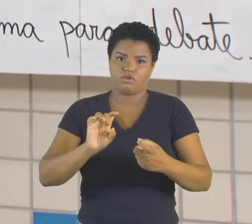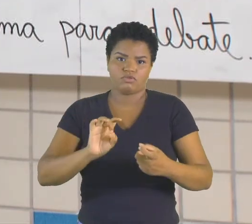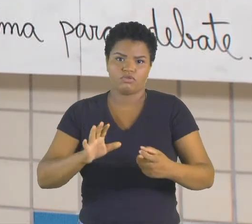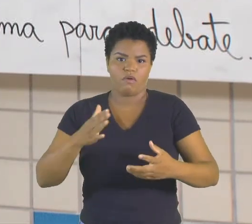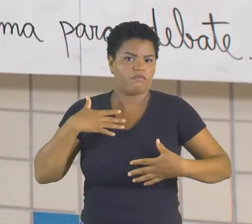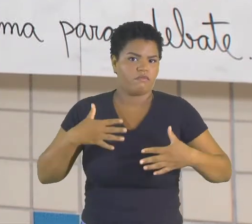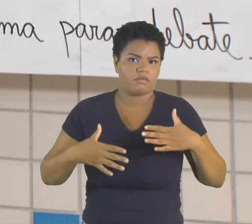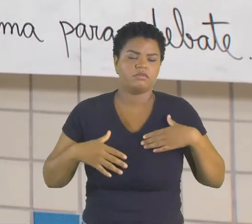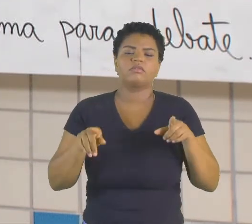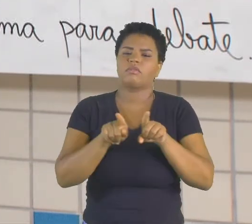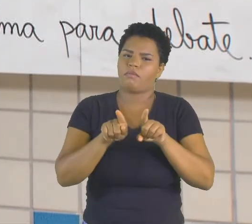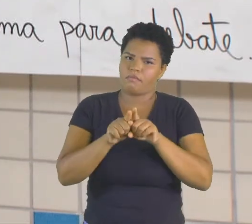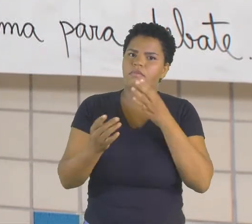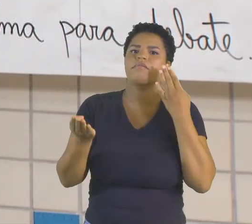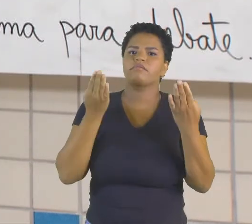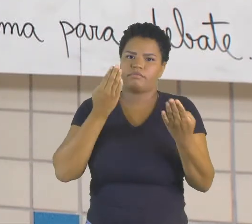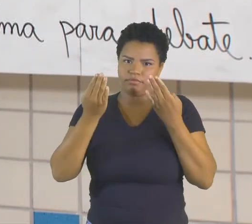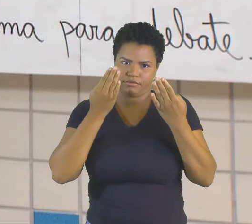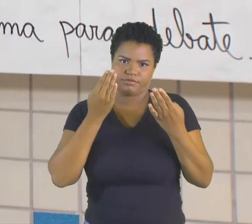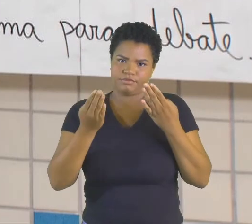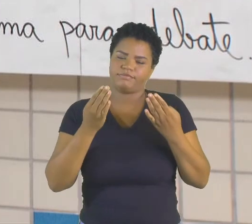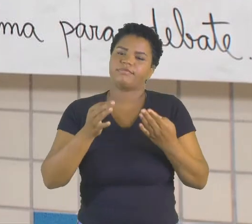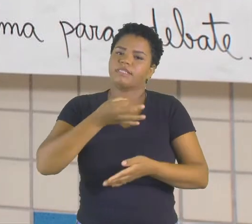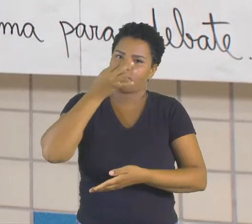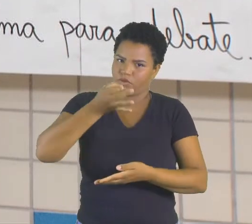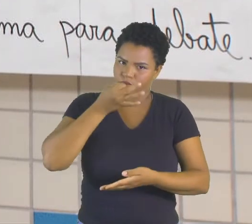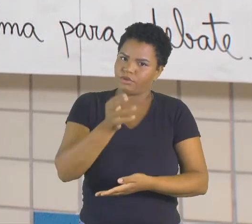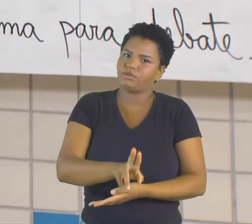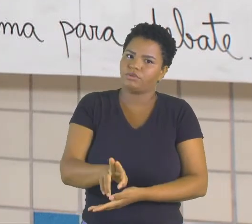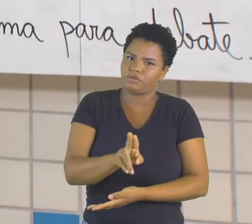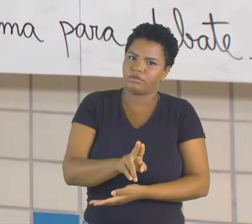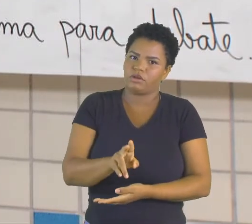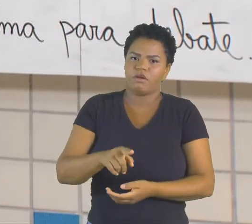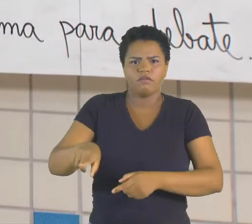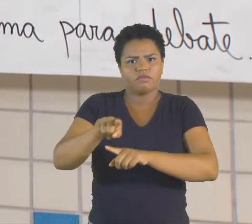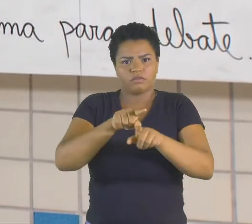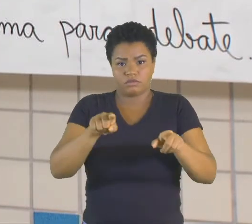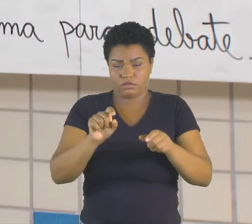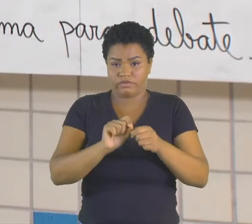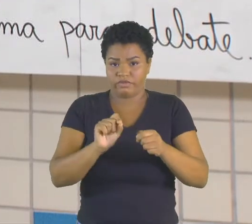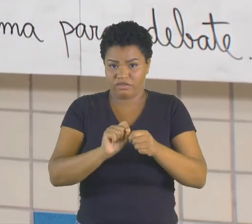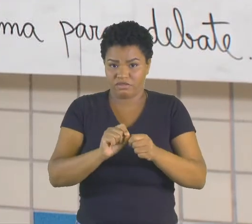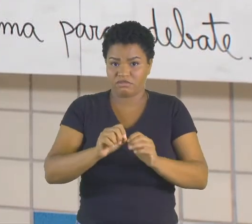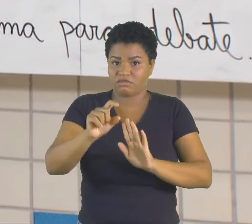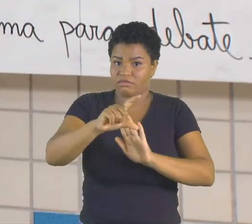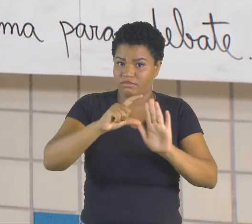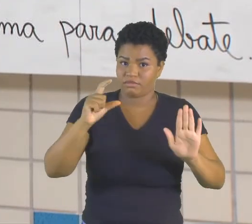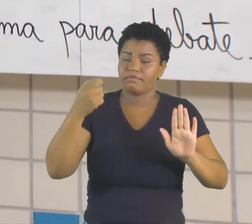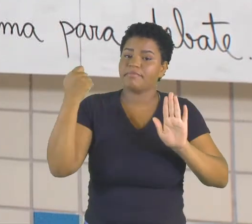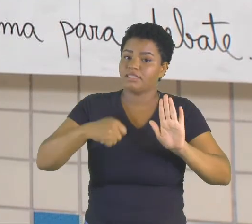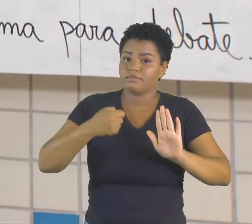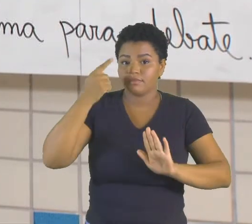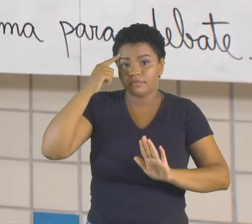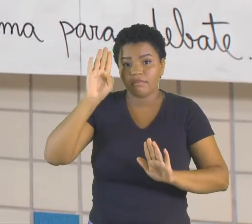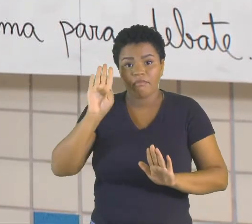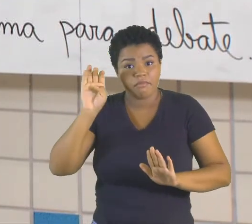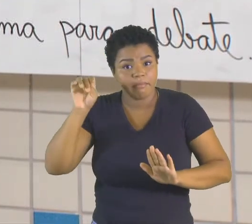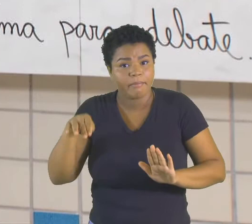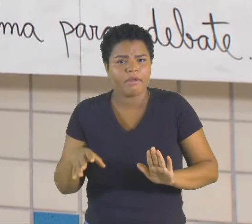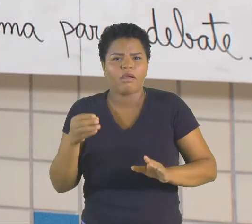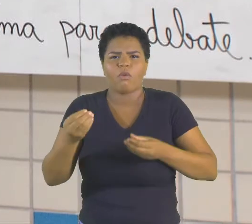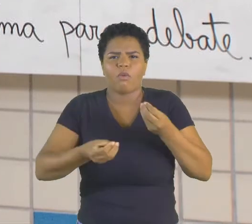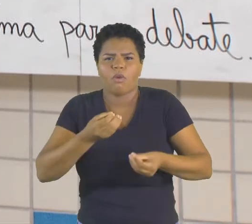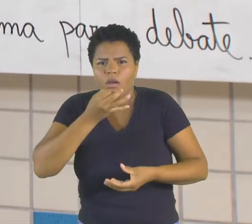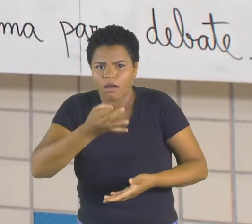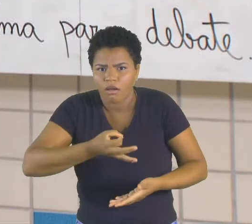também a psicológica. Então, veja os argumentos que ele vem utilizando. Então, quando você for fazer um parágrafo, você tem que pensar bem nessa questão dos argumentos.